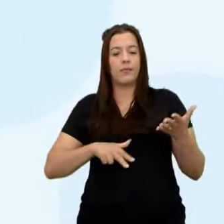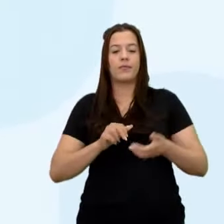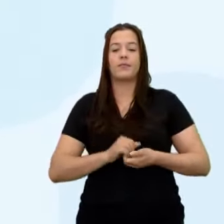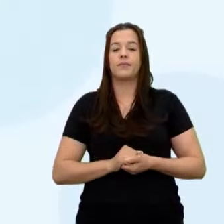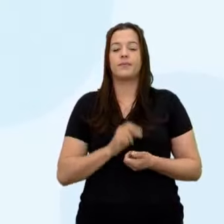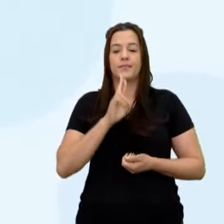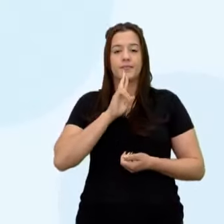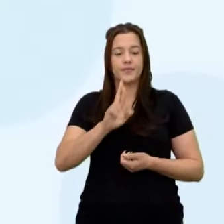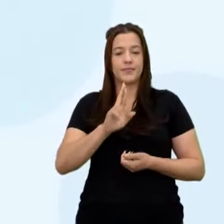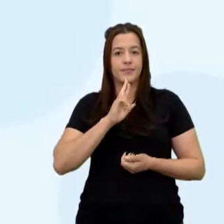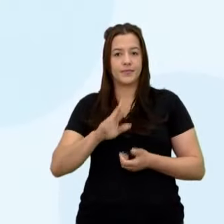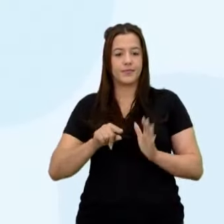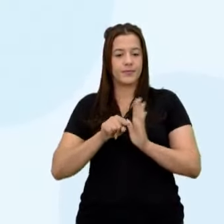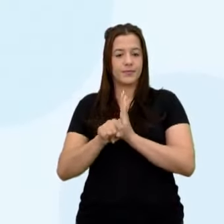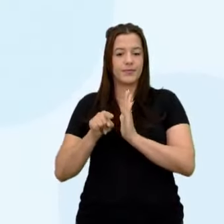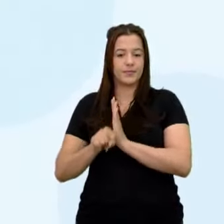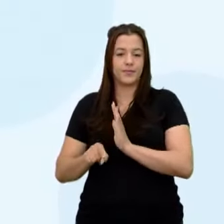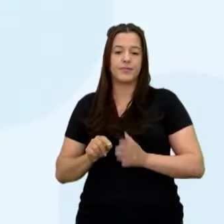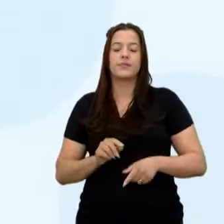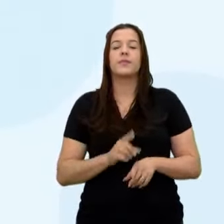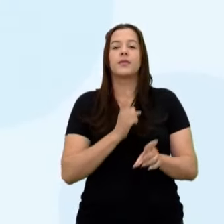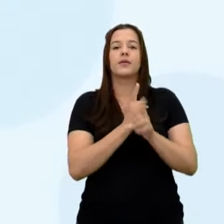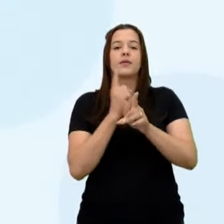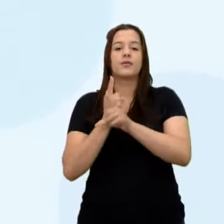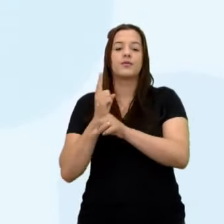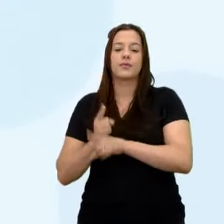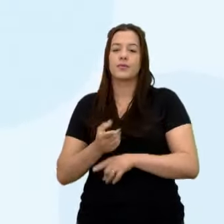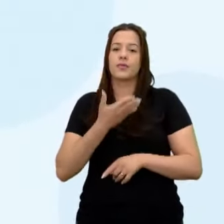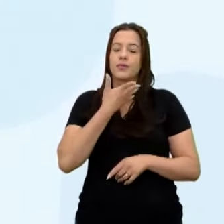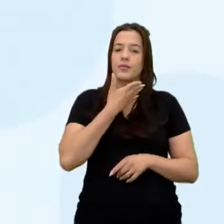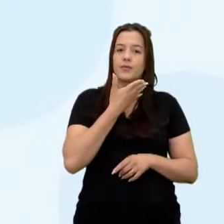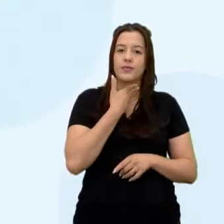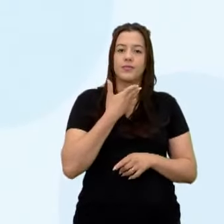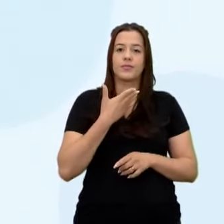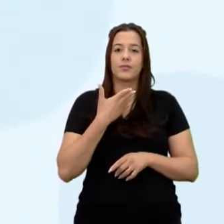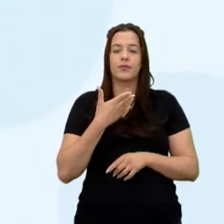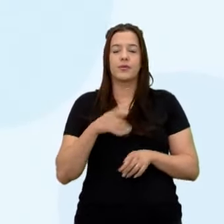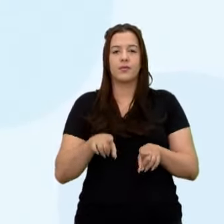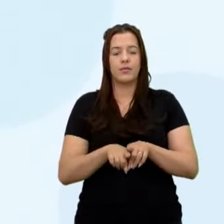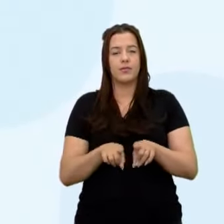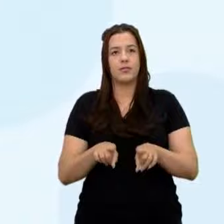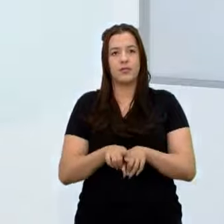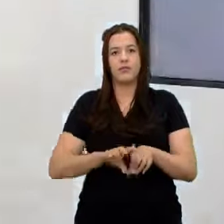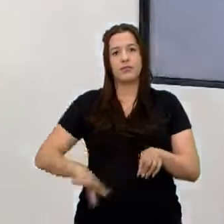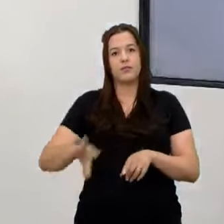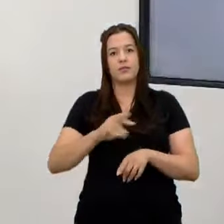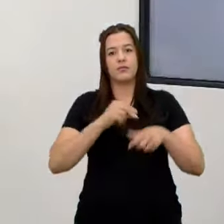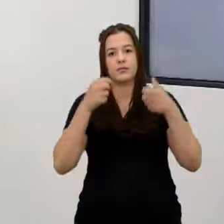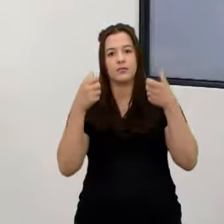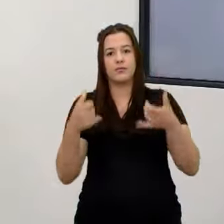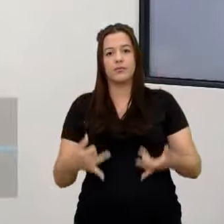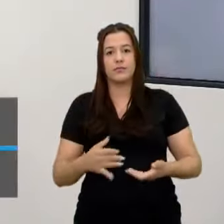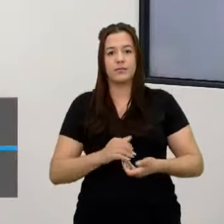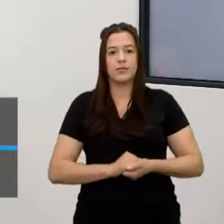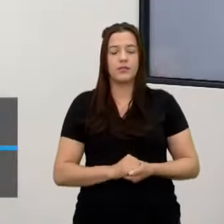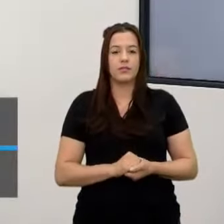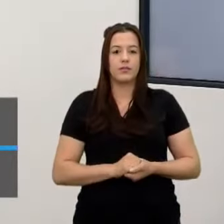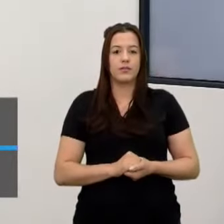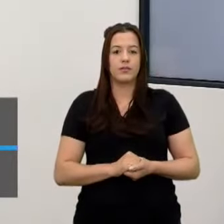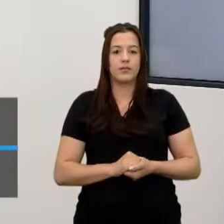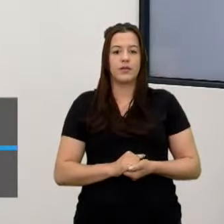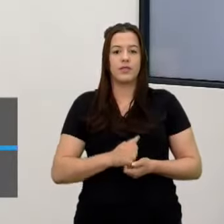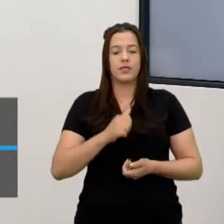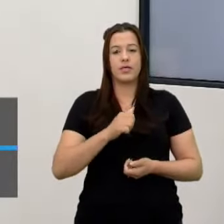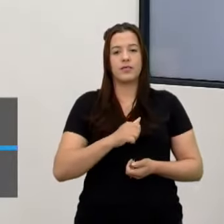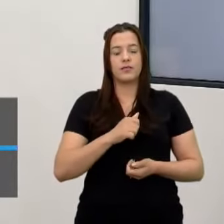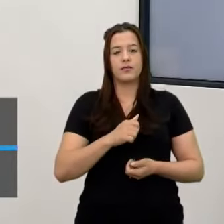the use of passive voice in a text. Identificar o uso da voz passiva em um texto. Nós vamos identificar o uso dessa voz